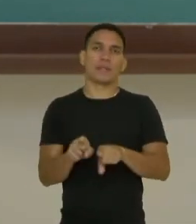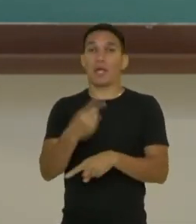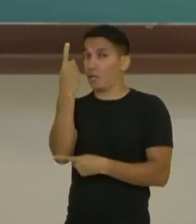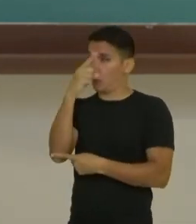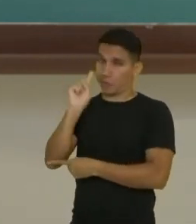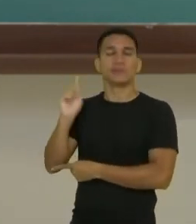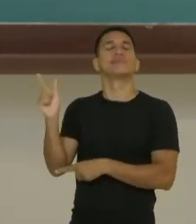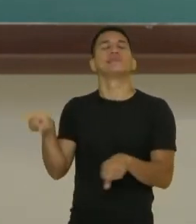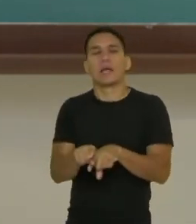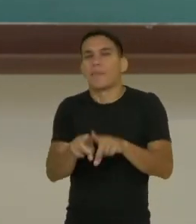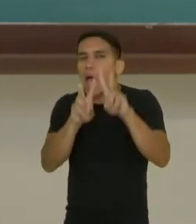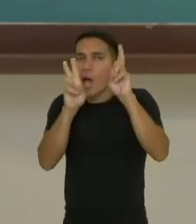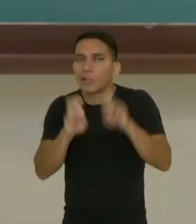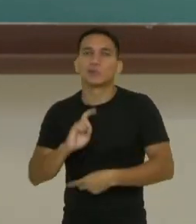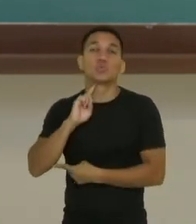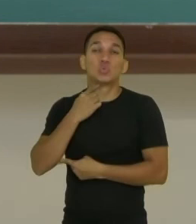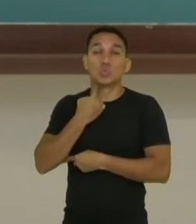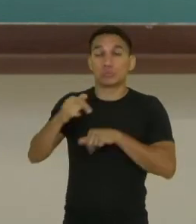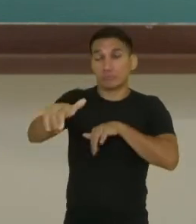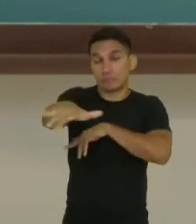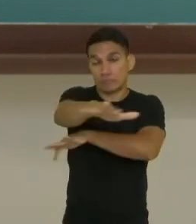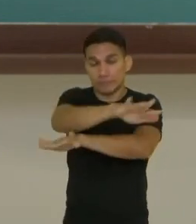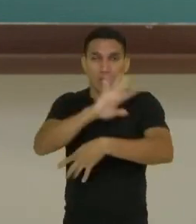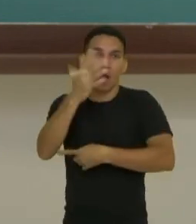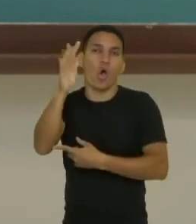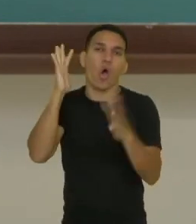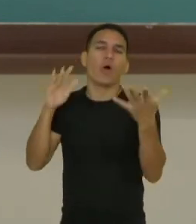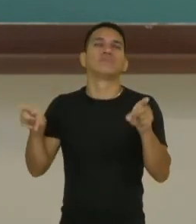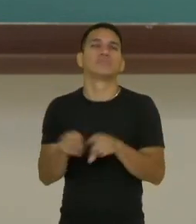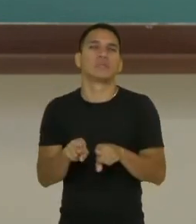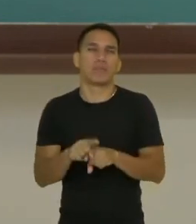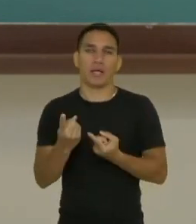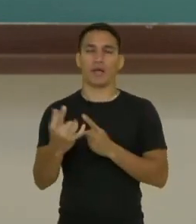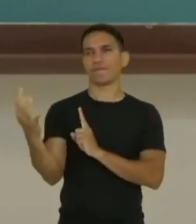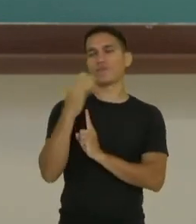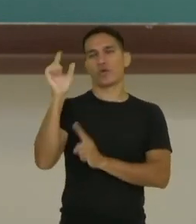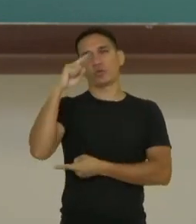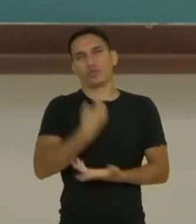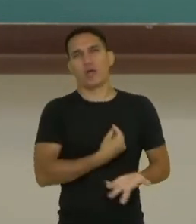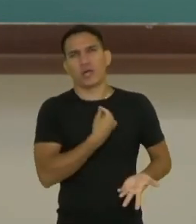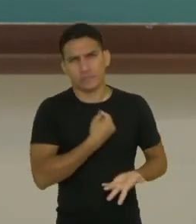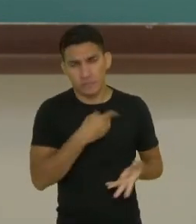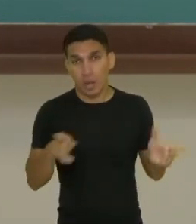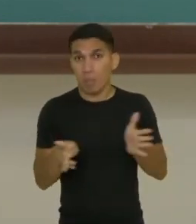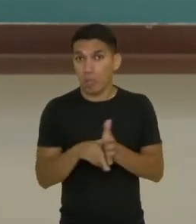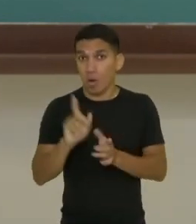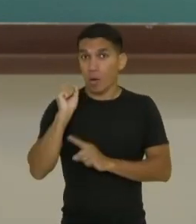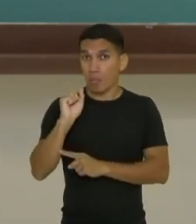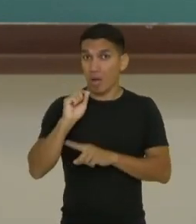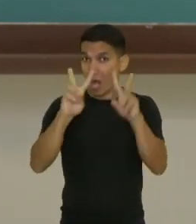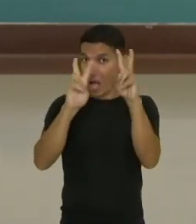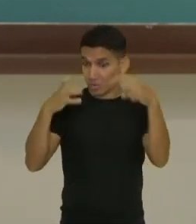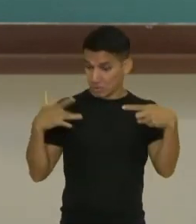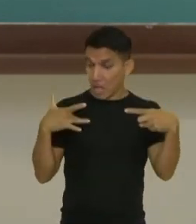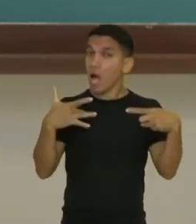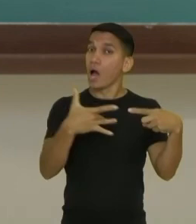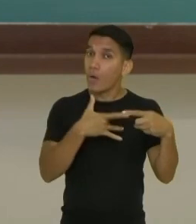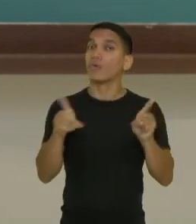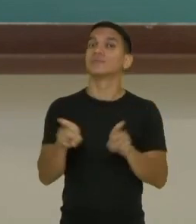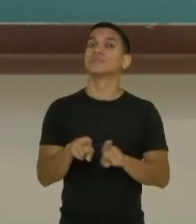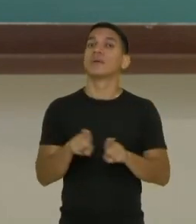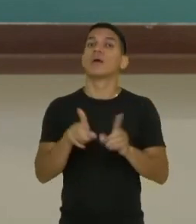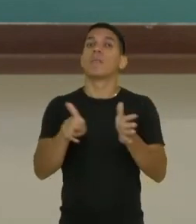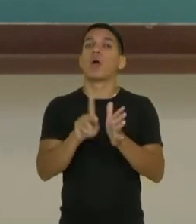questão da poluição ambiental, que obviamente interfere na nossa sobrevida, tanto a nível de saúde pessoal quanto de